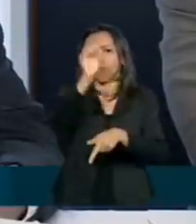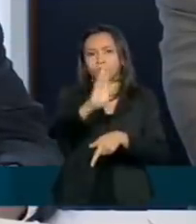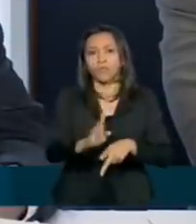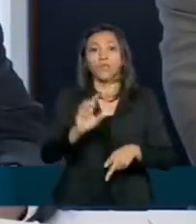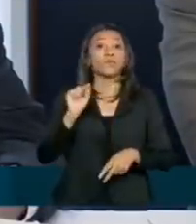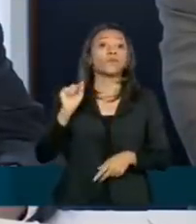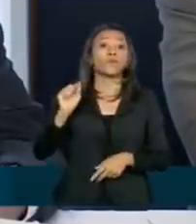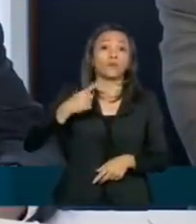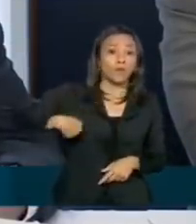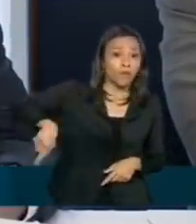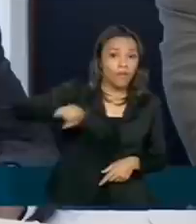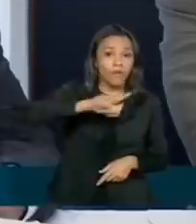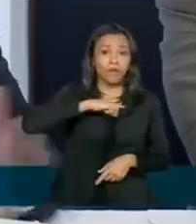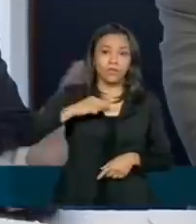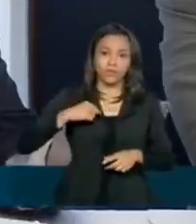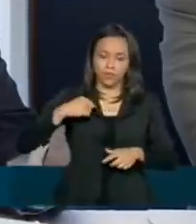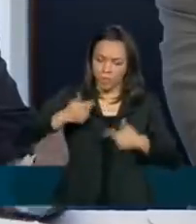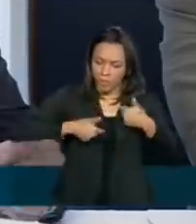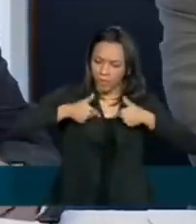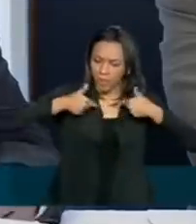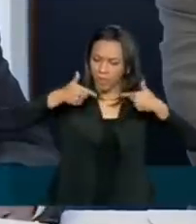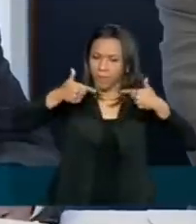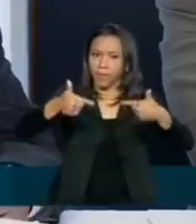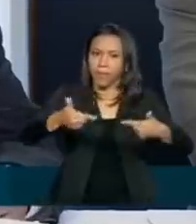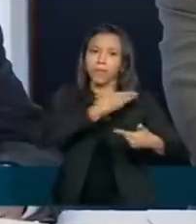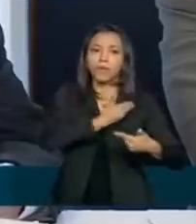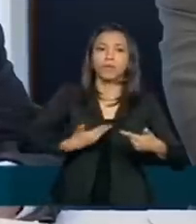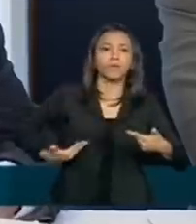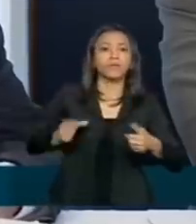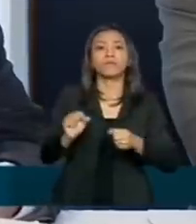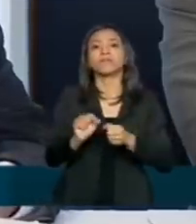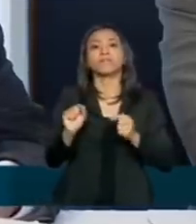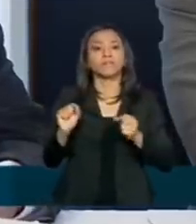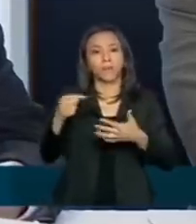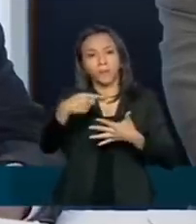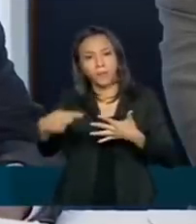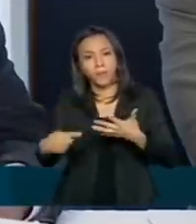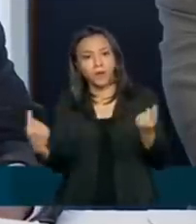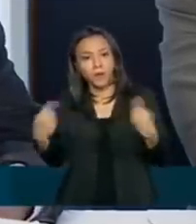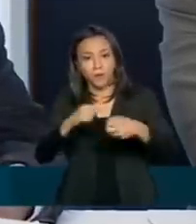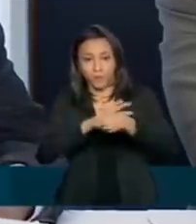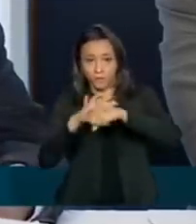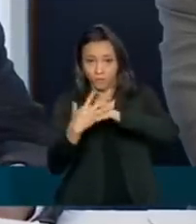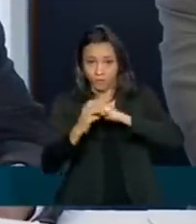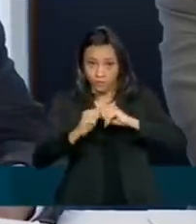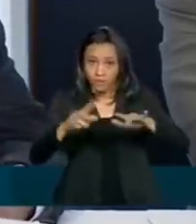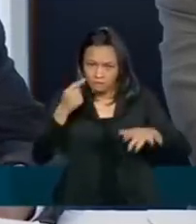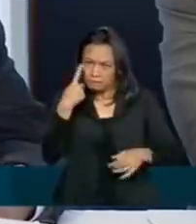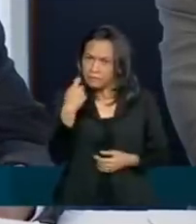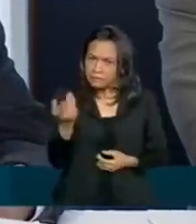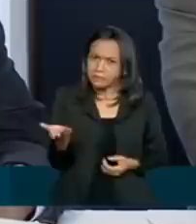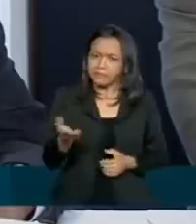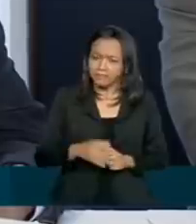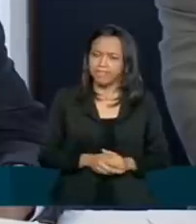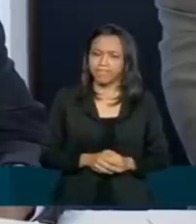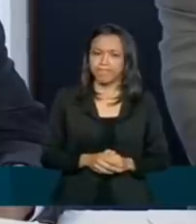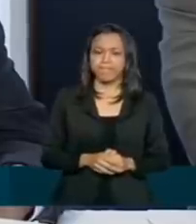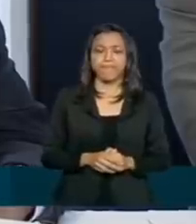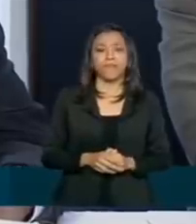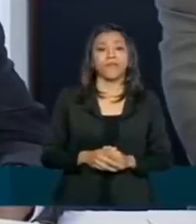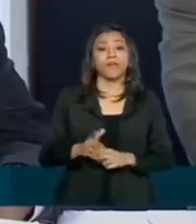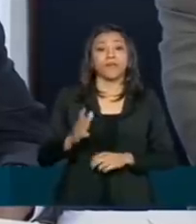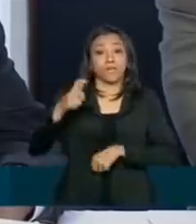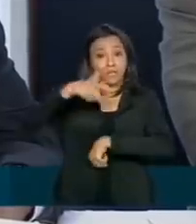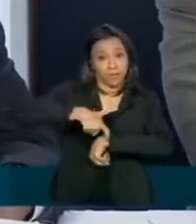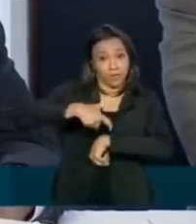nossa direção do governo nesse combate. Então, isso é muito interessante. E, nesse momento,